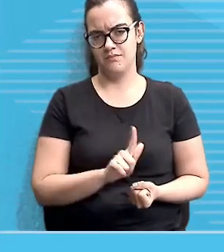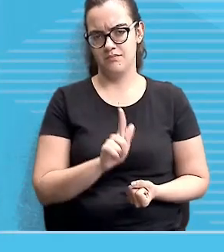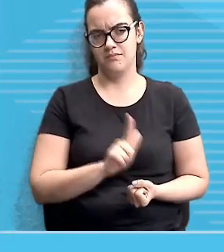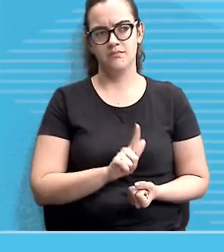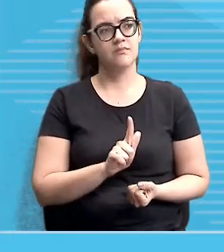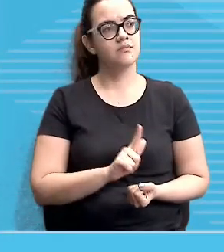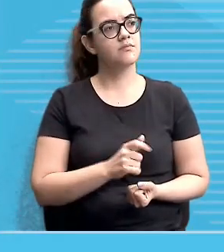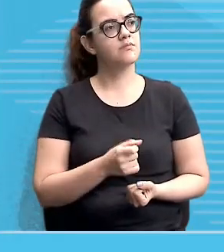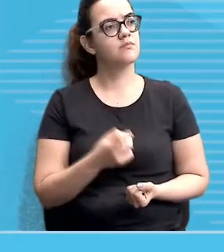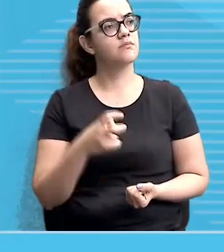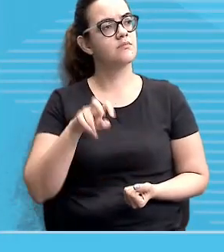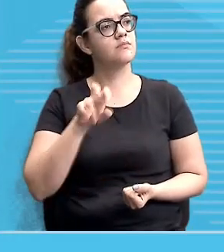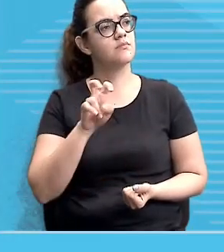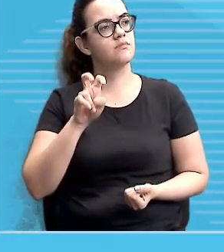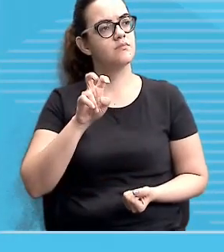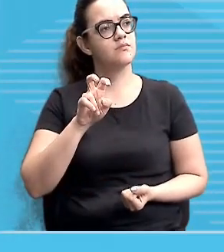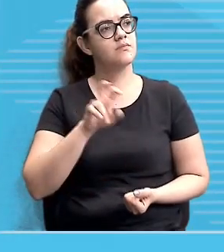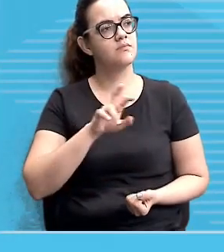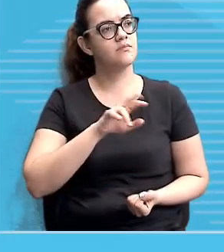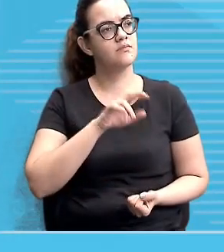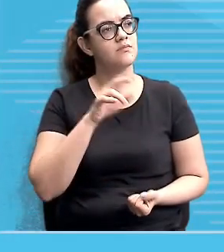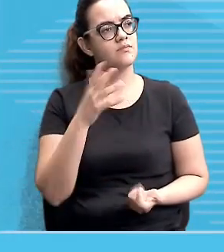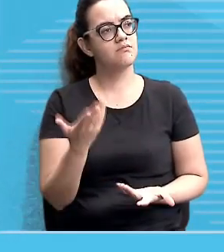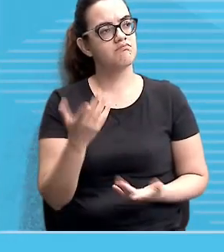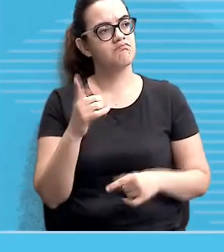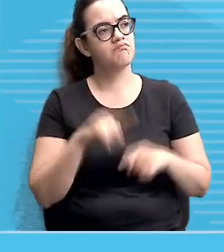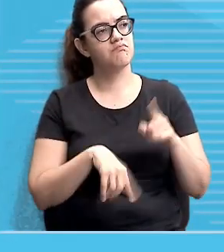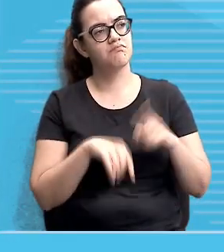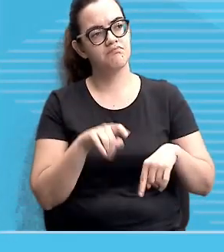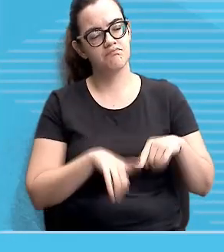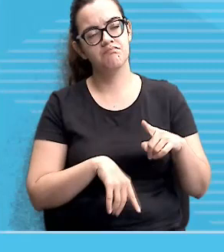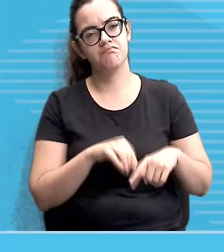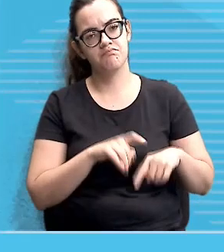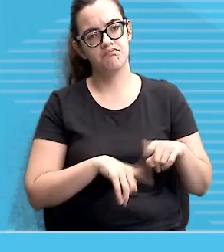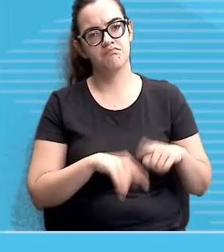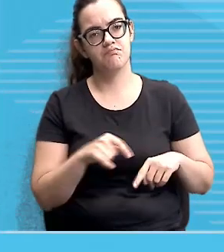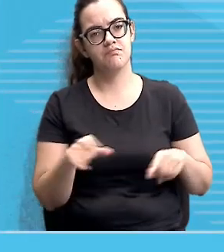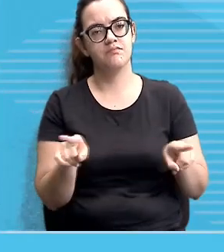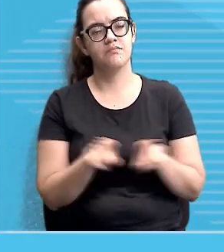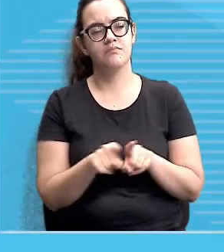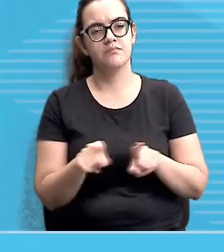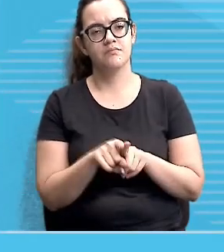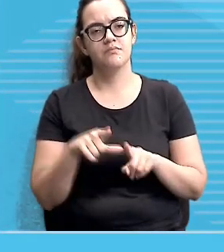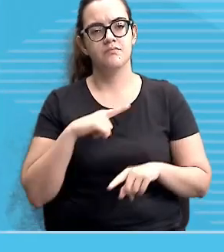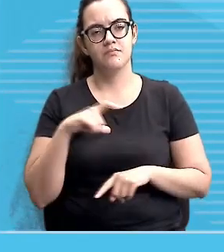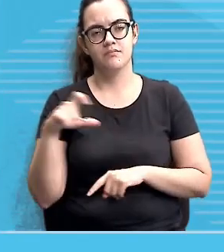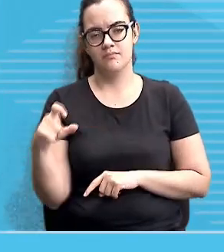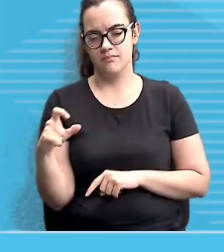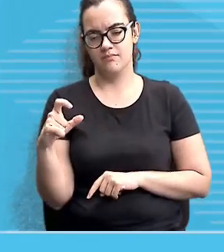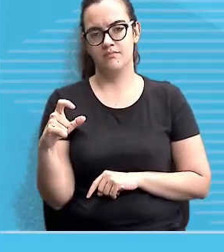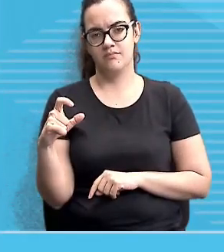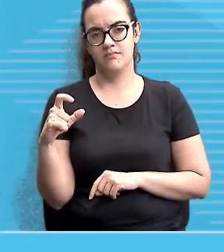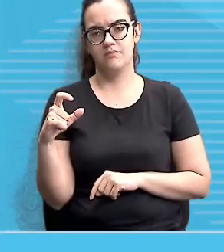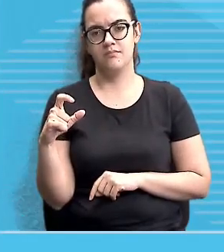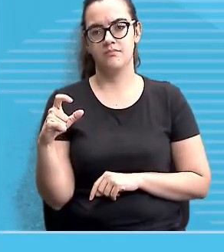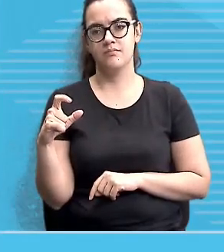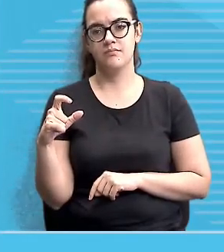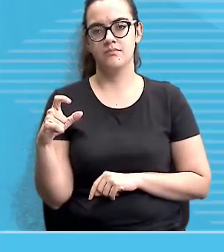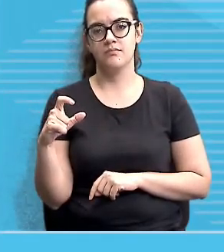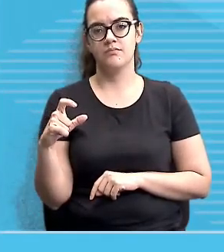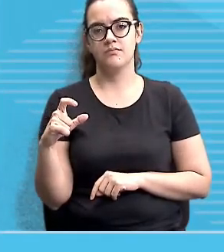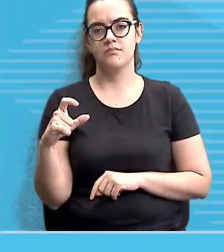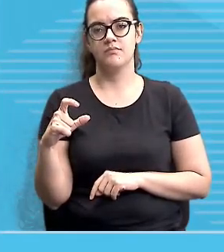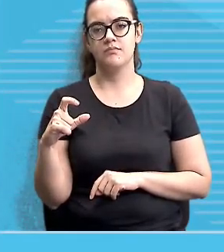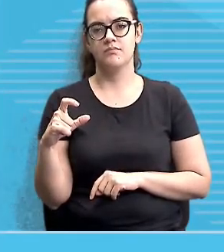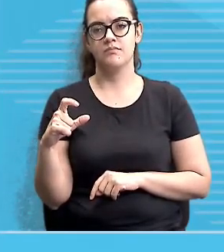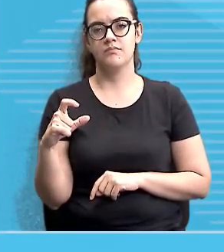objetos de metal com seus respectivos calores específicos sensíveis então é que